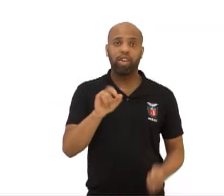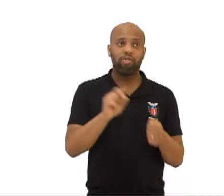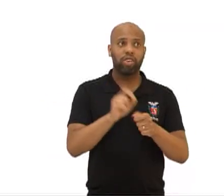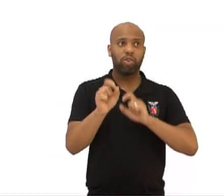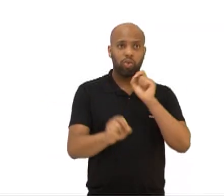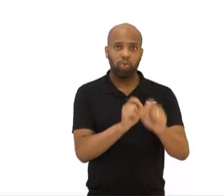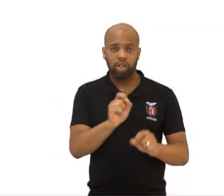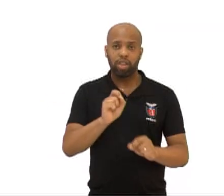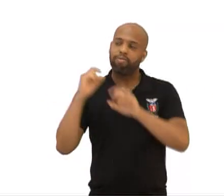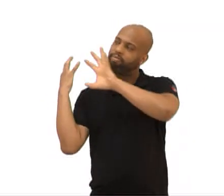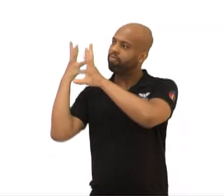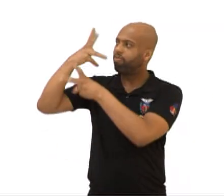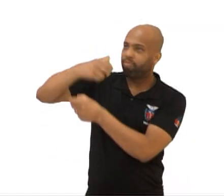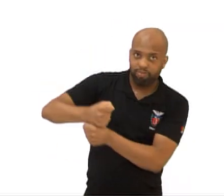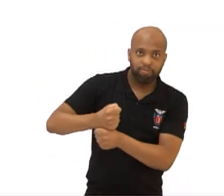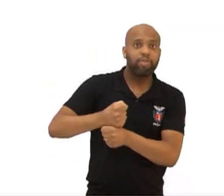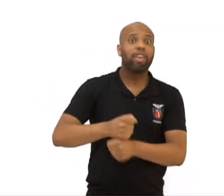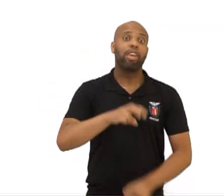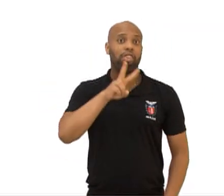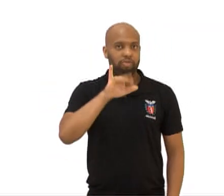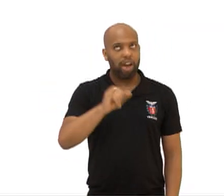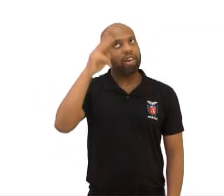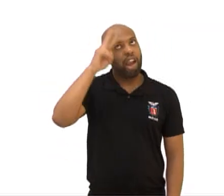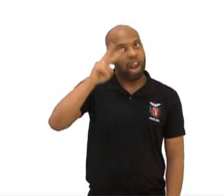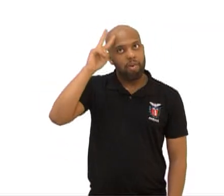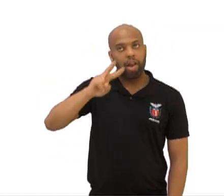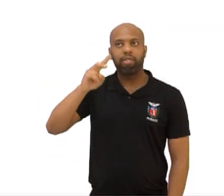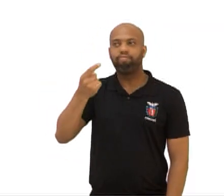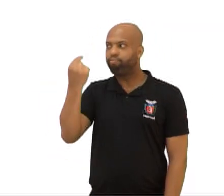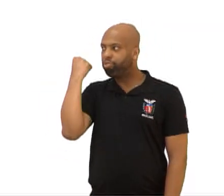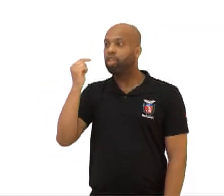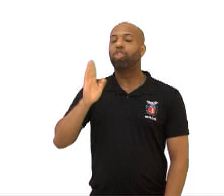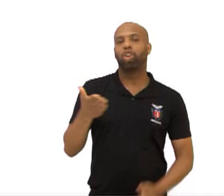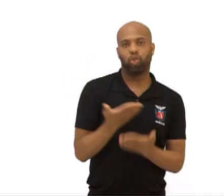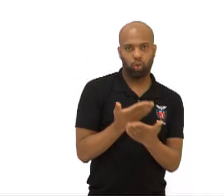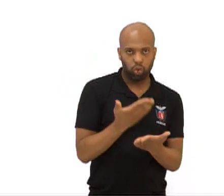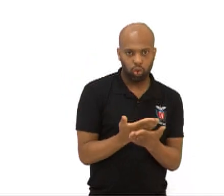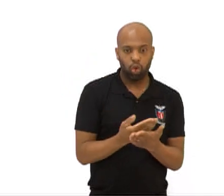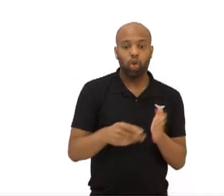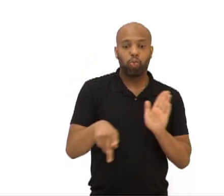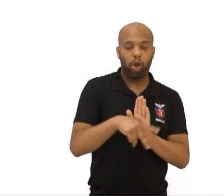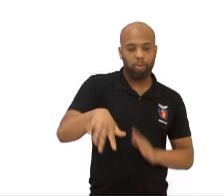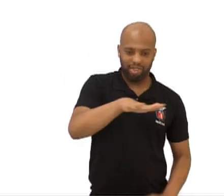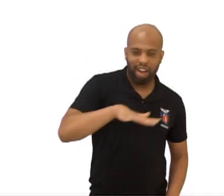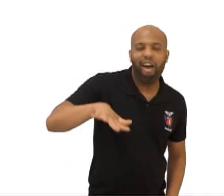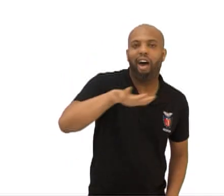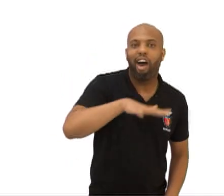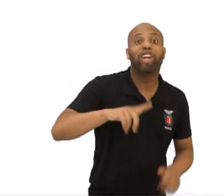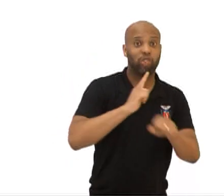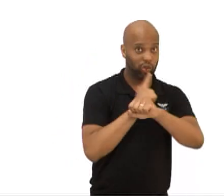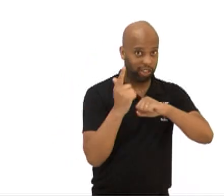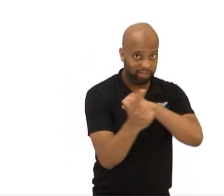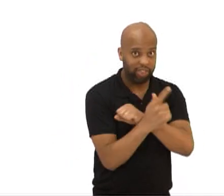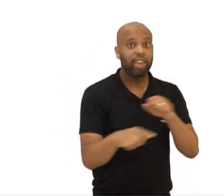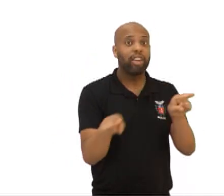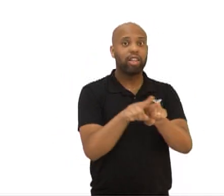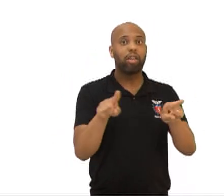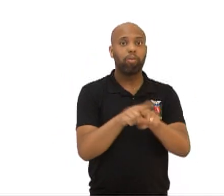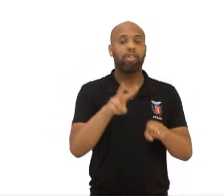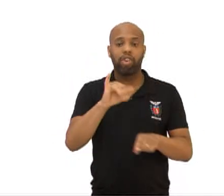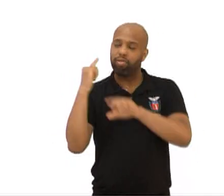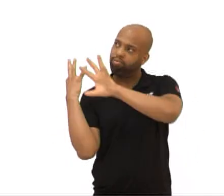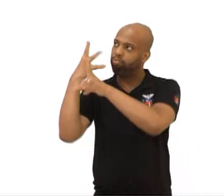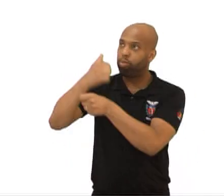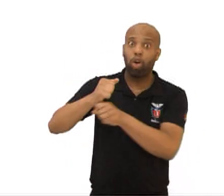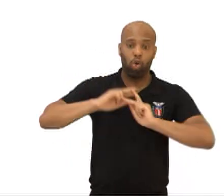um aspecto de retomada. Faremos uma retrospectiva de aspectos físicos, humanos e faremos aquela retrospectiva